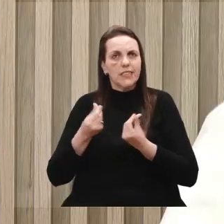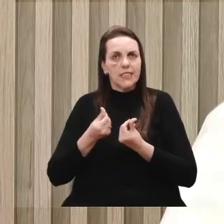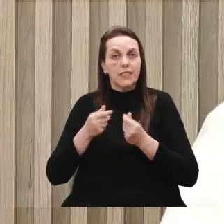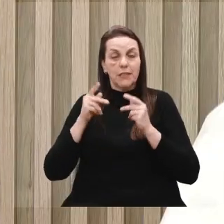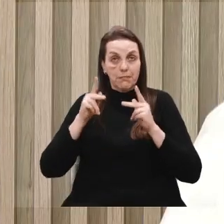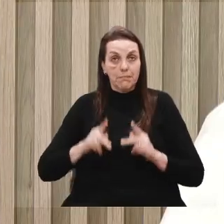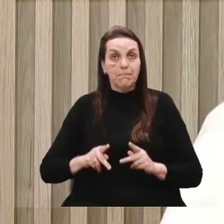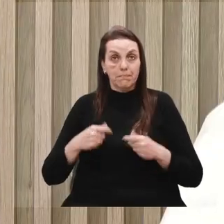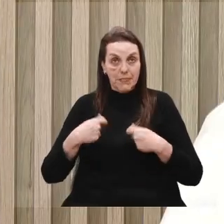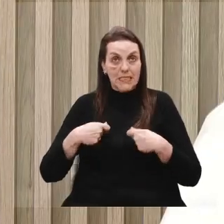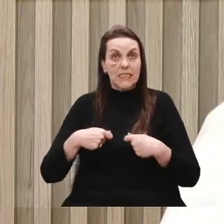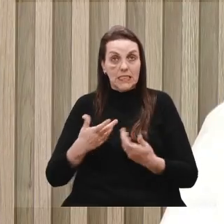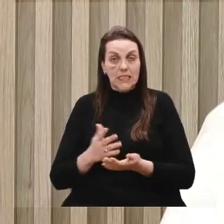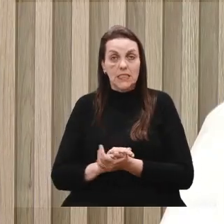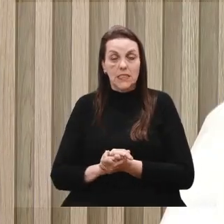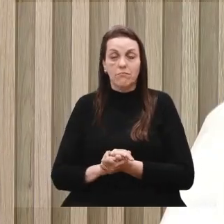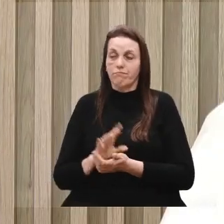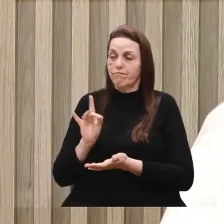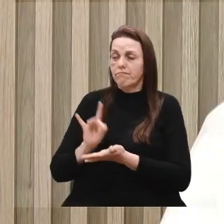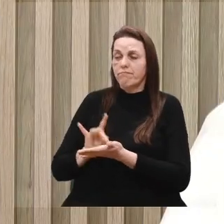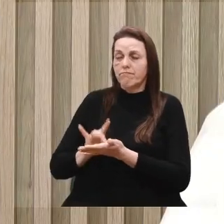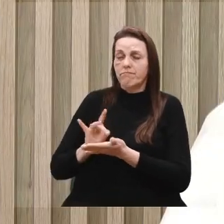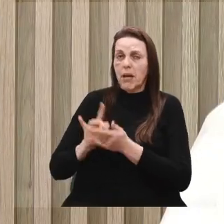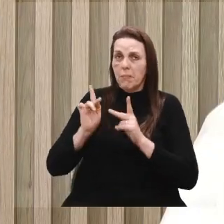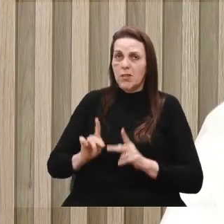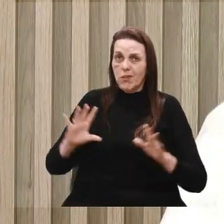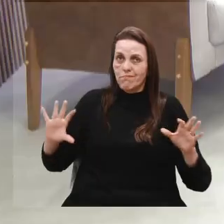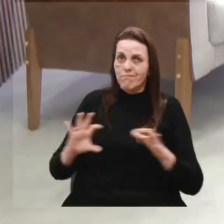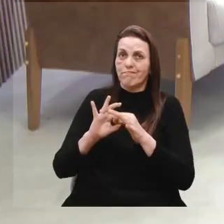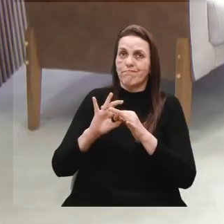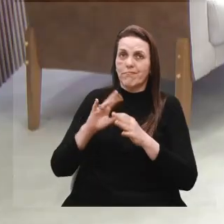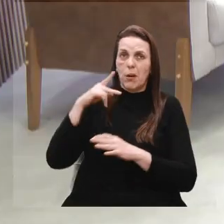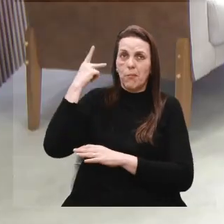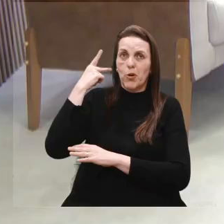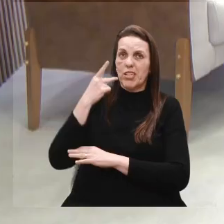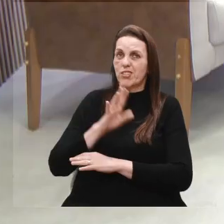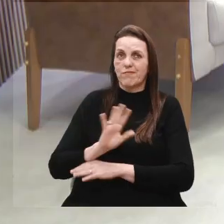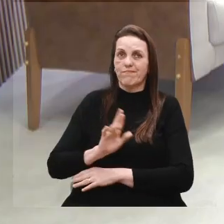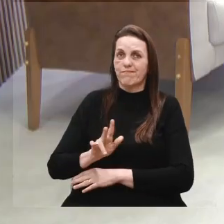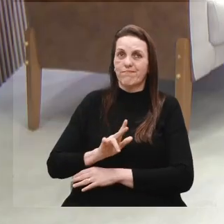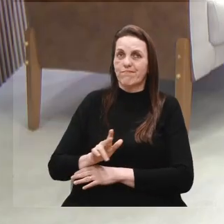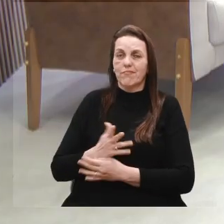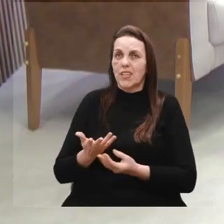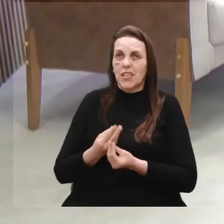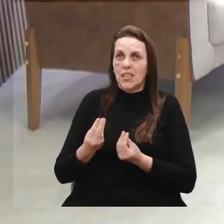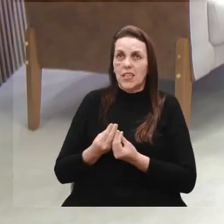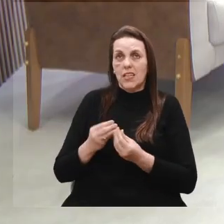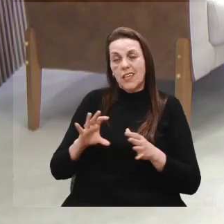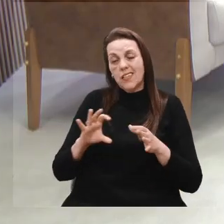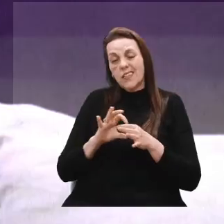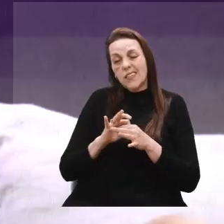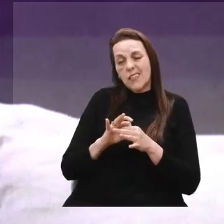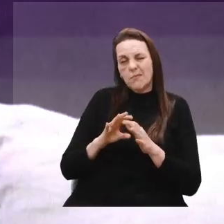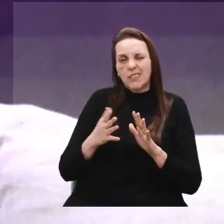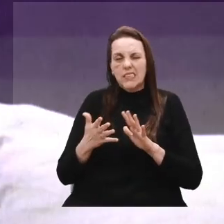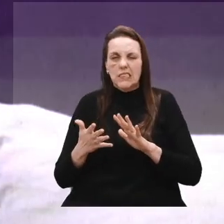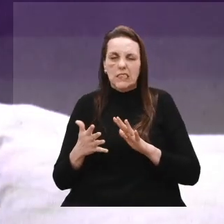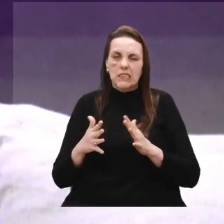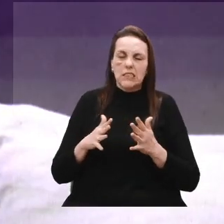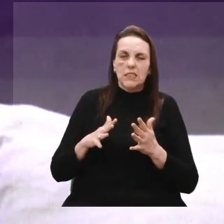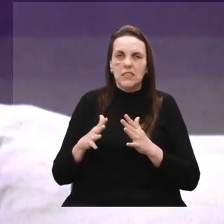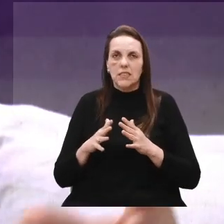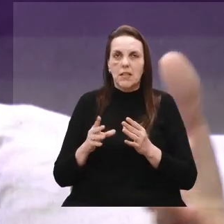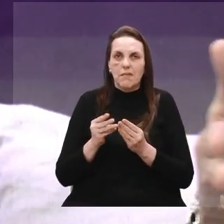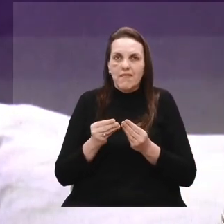pessoas precisam. E as pessoas, né, não se engajam hoje em dia em política, assim. Se engajam, mas não se engajam, porque fica tudo muito no raso, muito